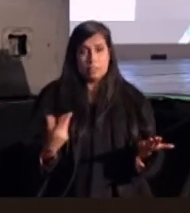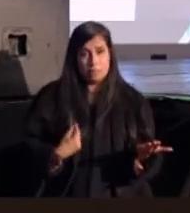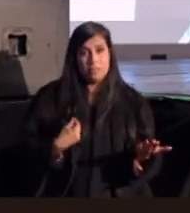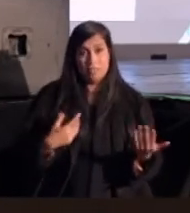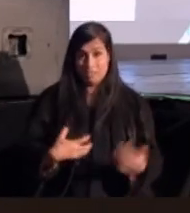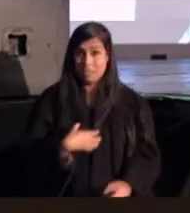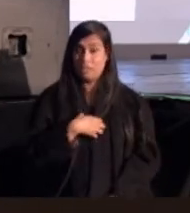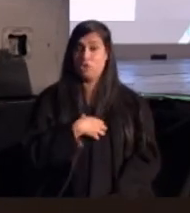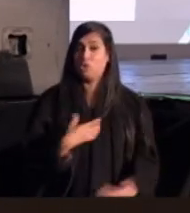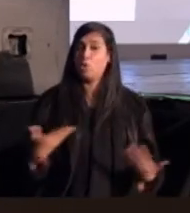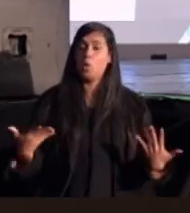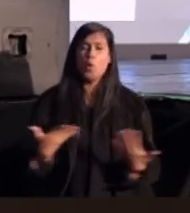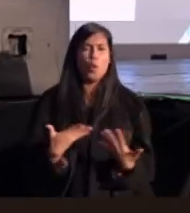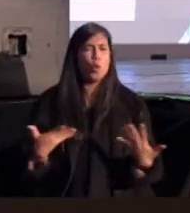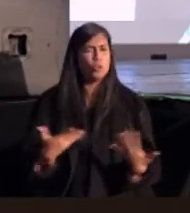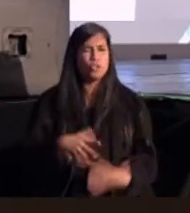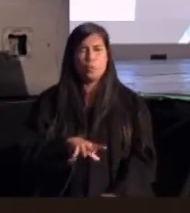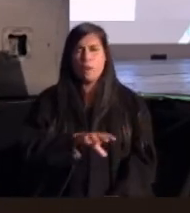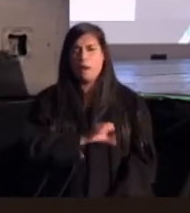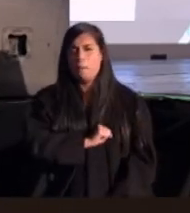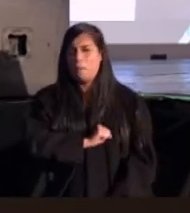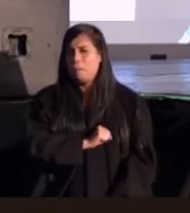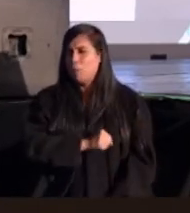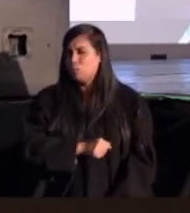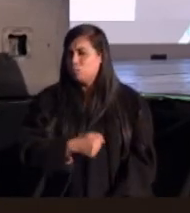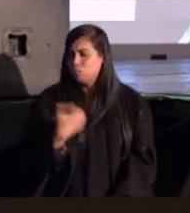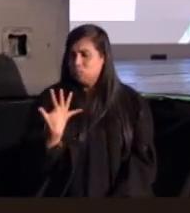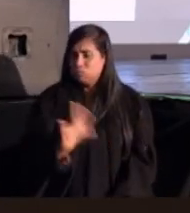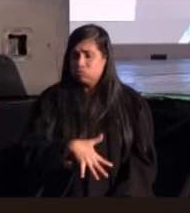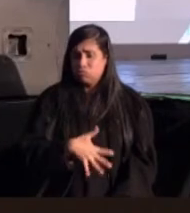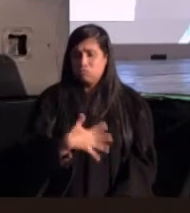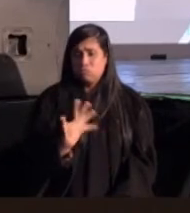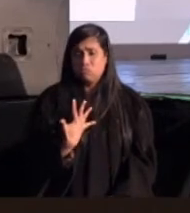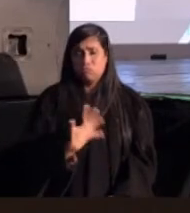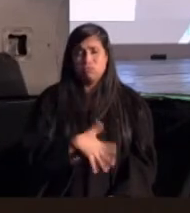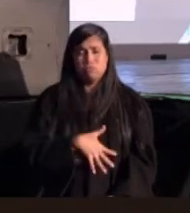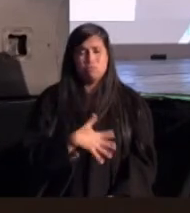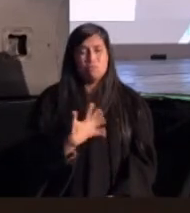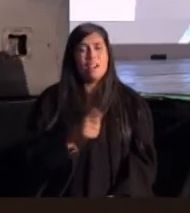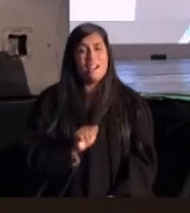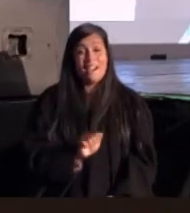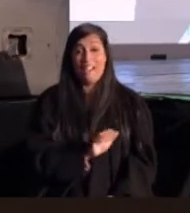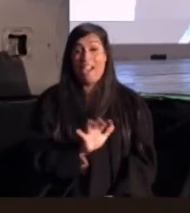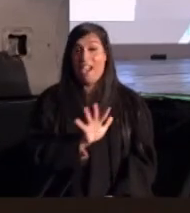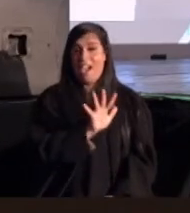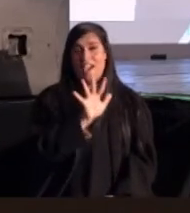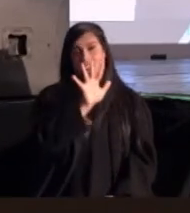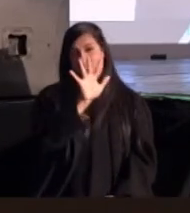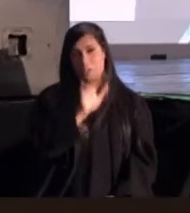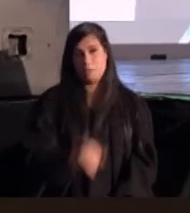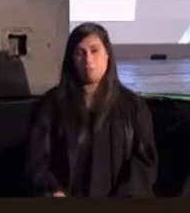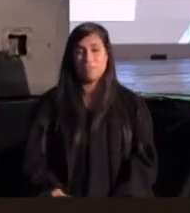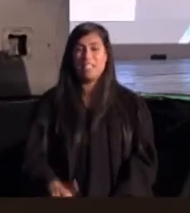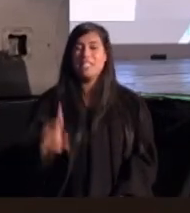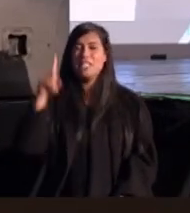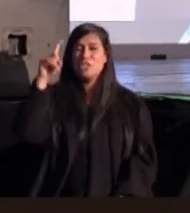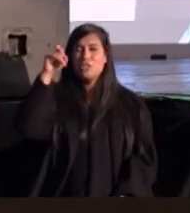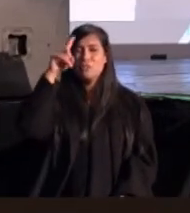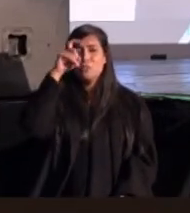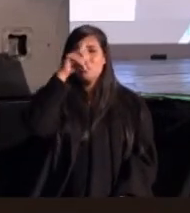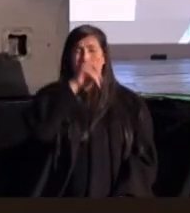o alimento mais caro é o amor, mas é um dos alimentos dos mais difíceis de serem